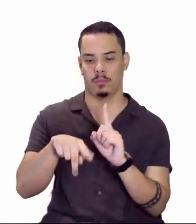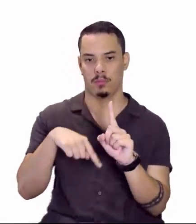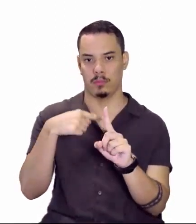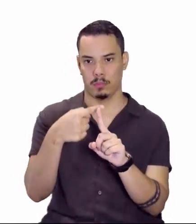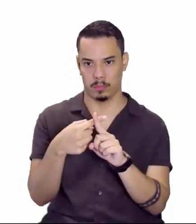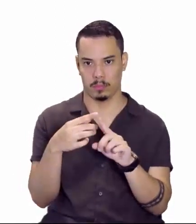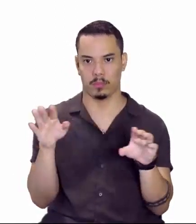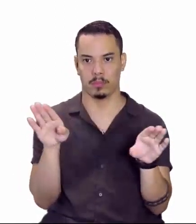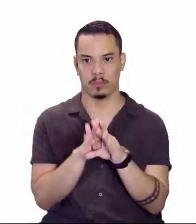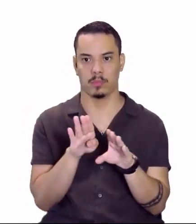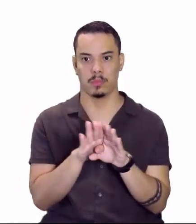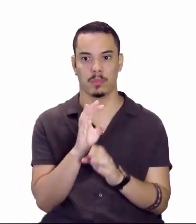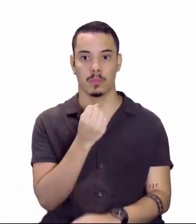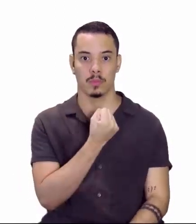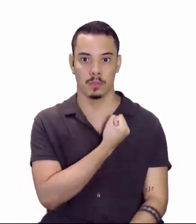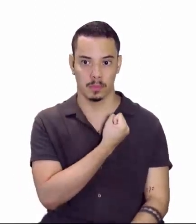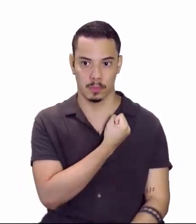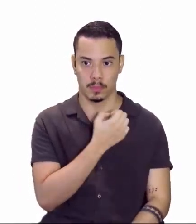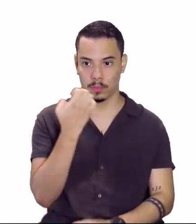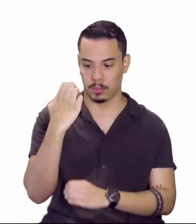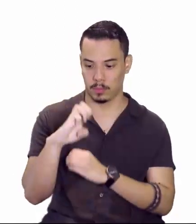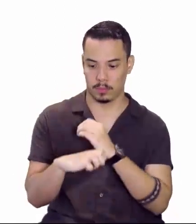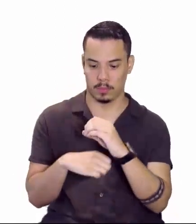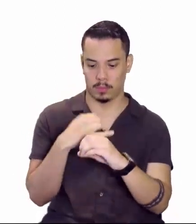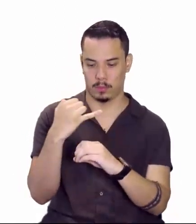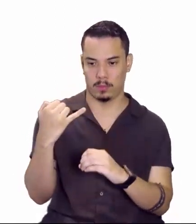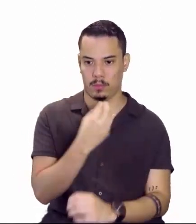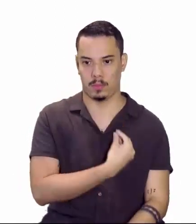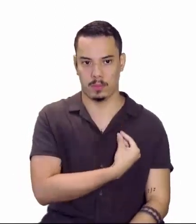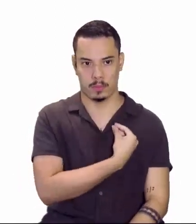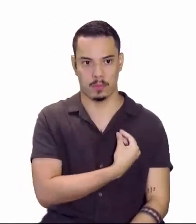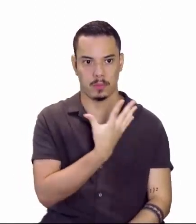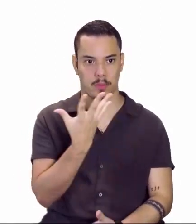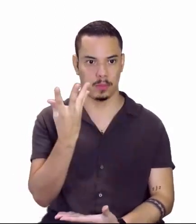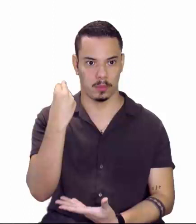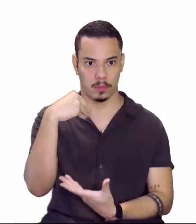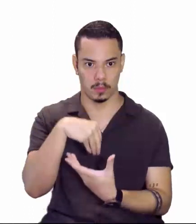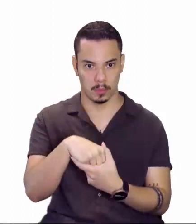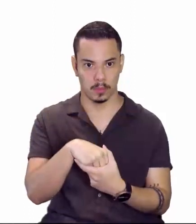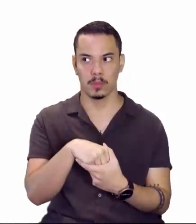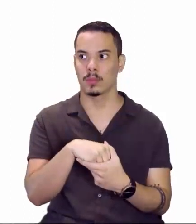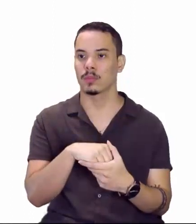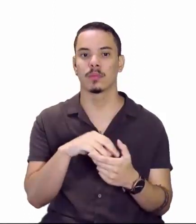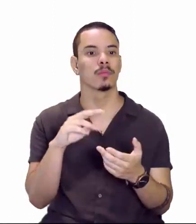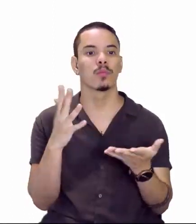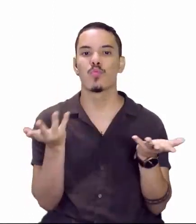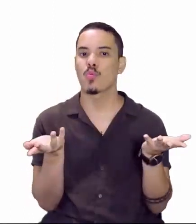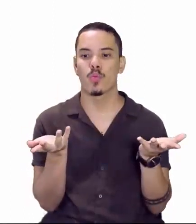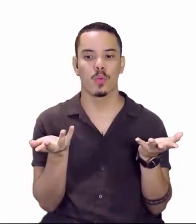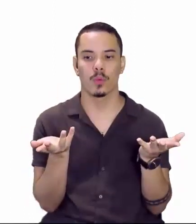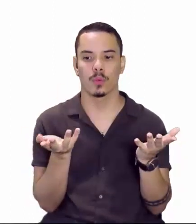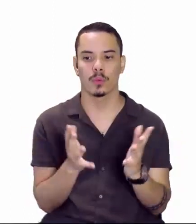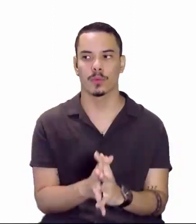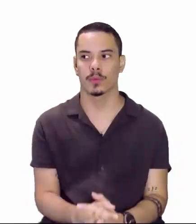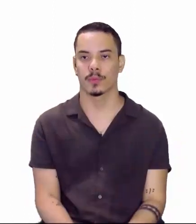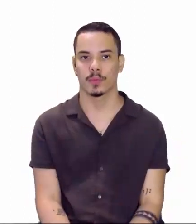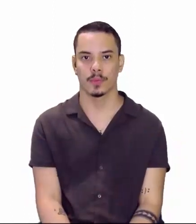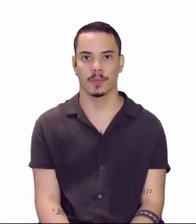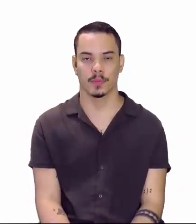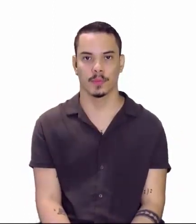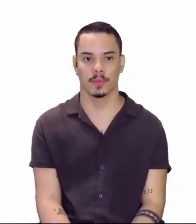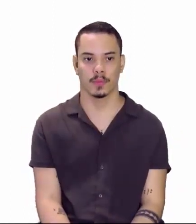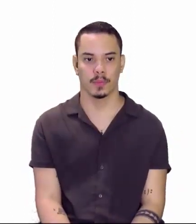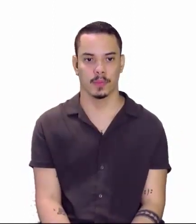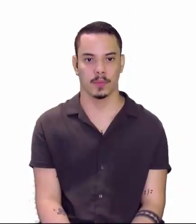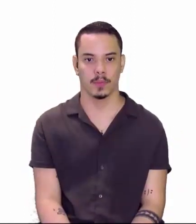o número de elétrons presentes no íon magnésio são, respectivamente. E aí,